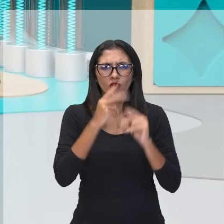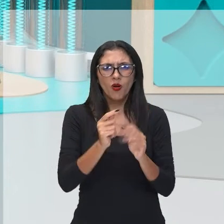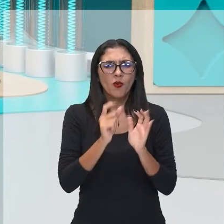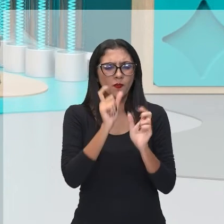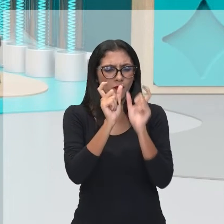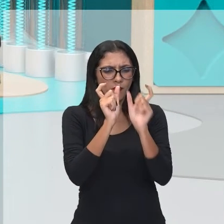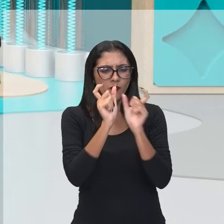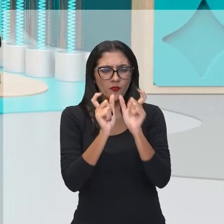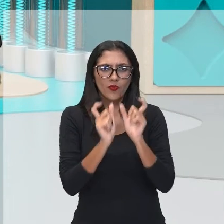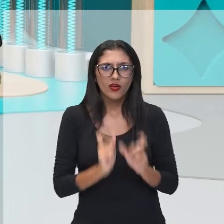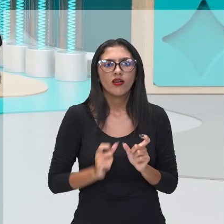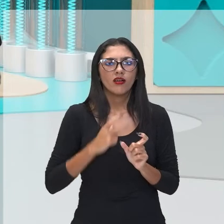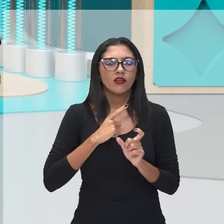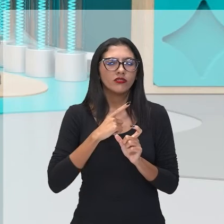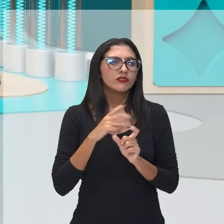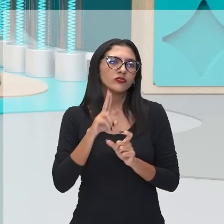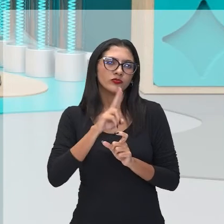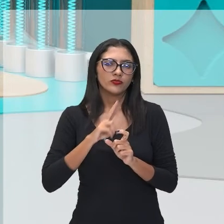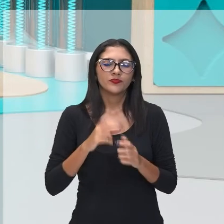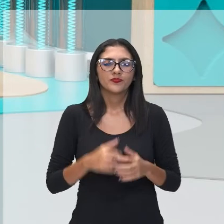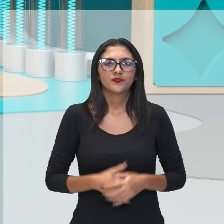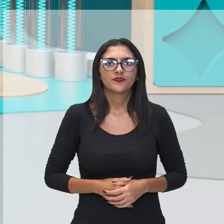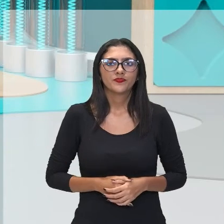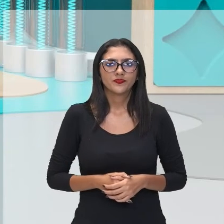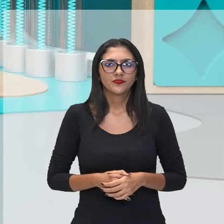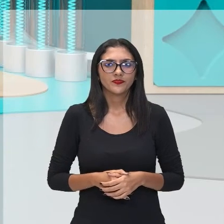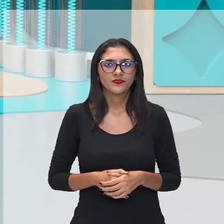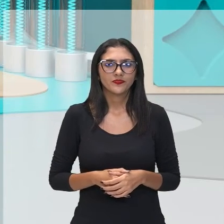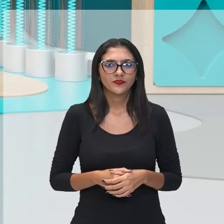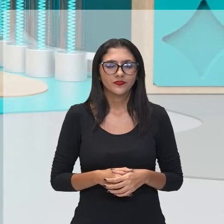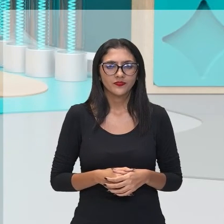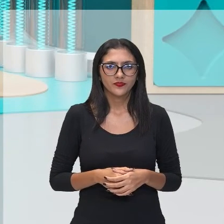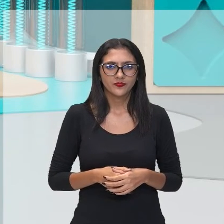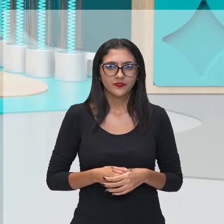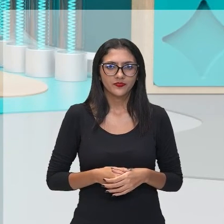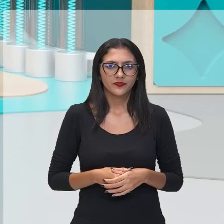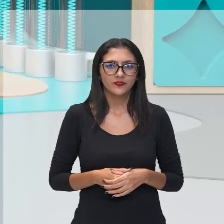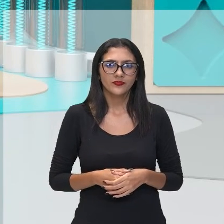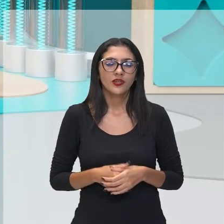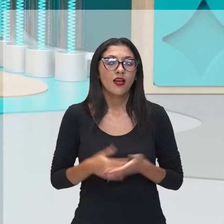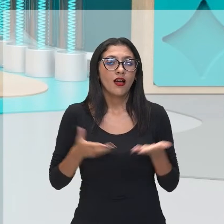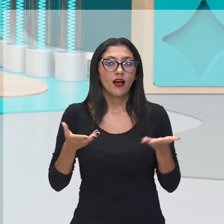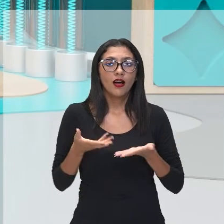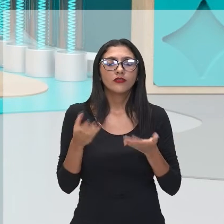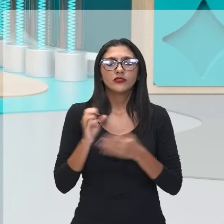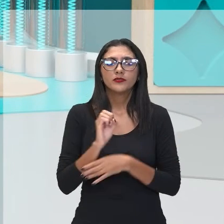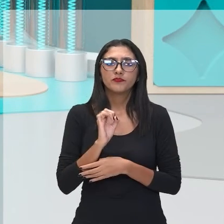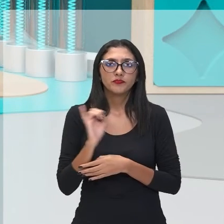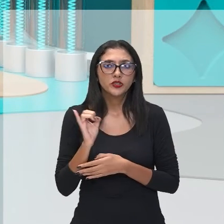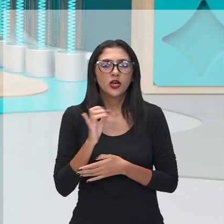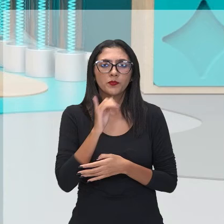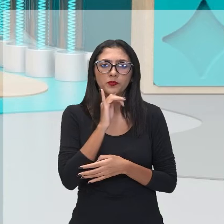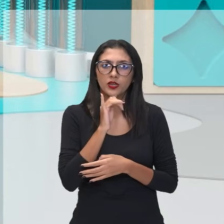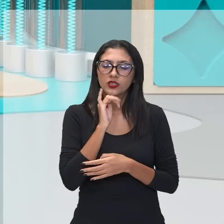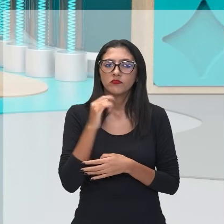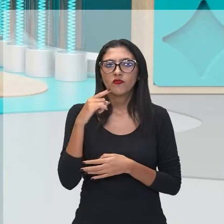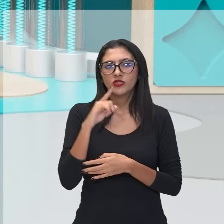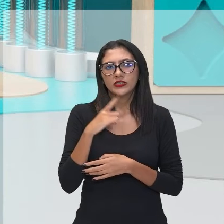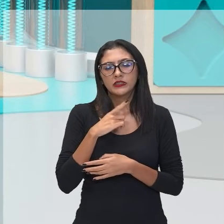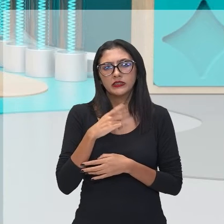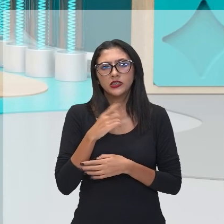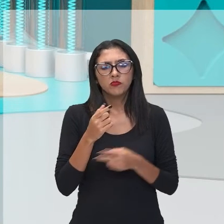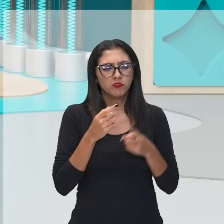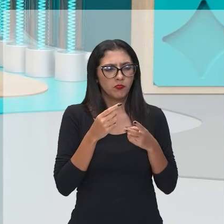meio dessas marcas linguísticas. Ok? Agora, quando você, de repente, diante de